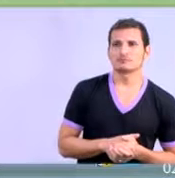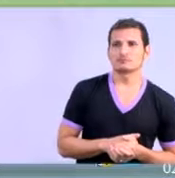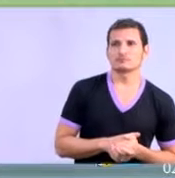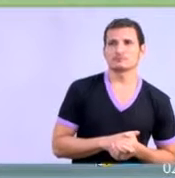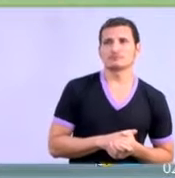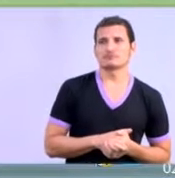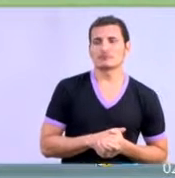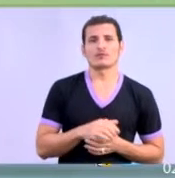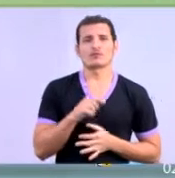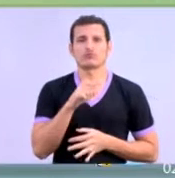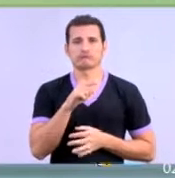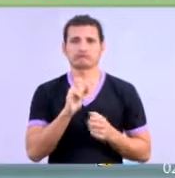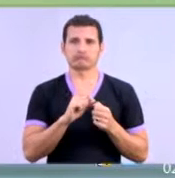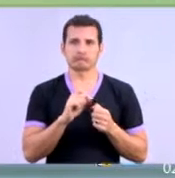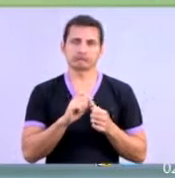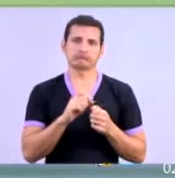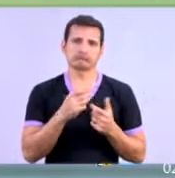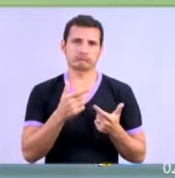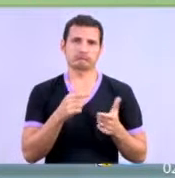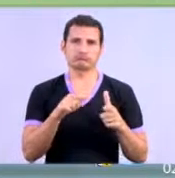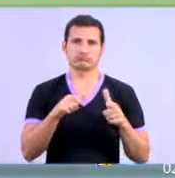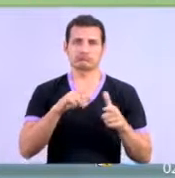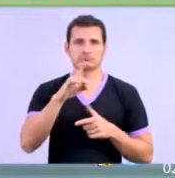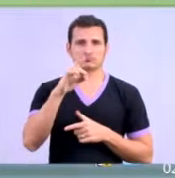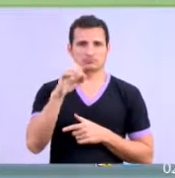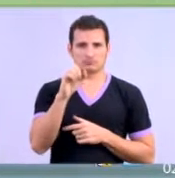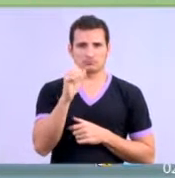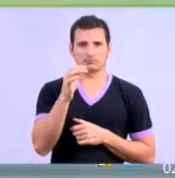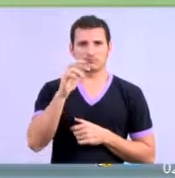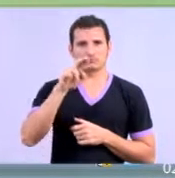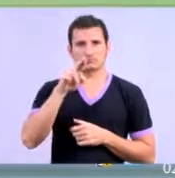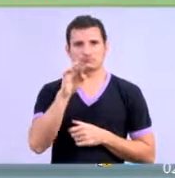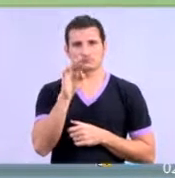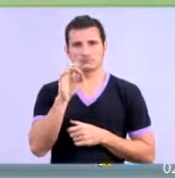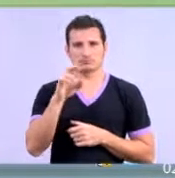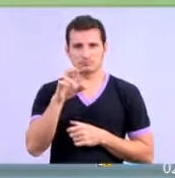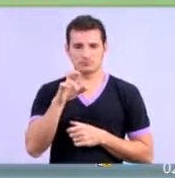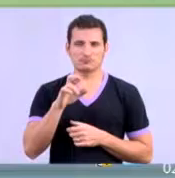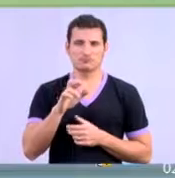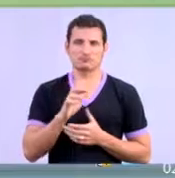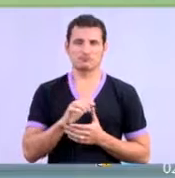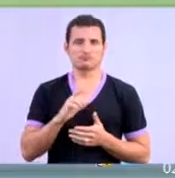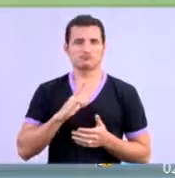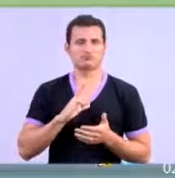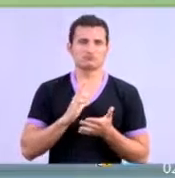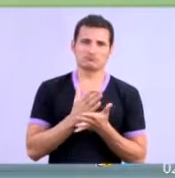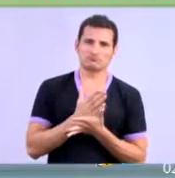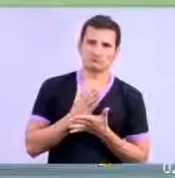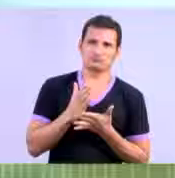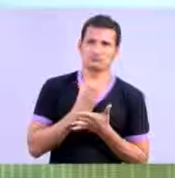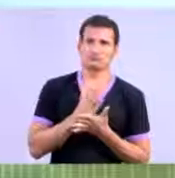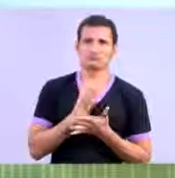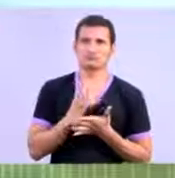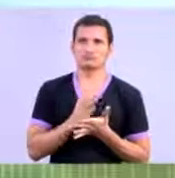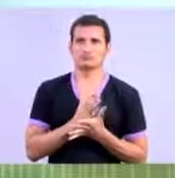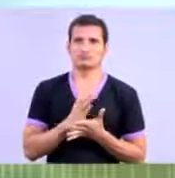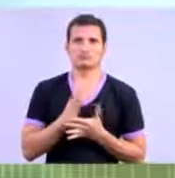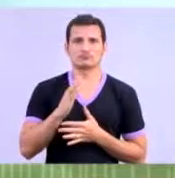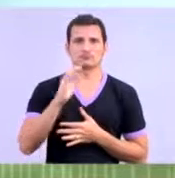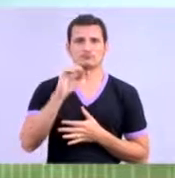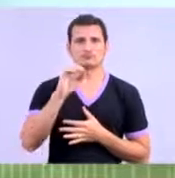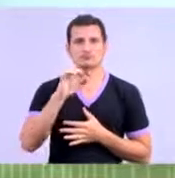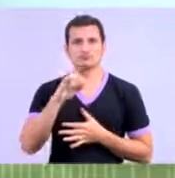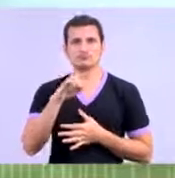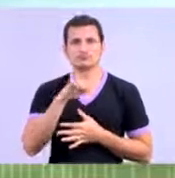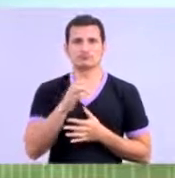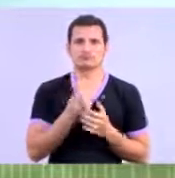vezes faz o trabalho do destrutor. Eu falo na maioria das vezes porque tem algumas vezes que um mau código ele começa a criar